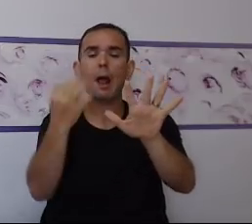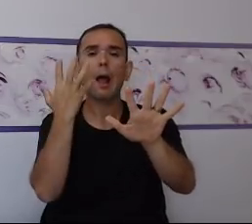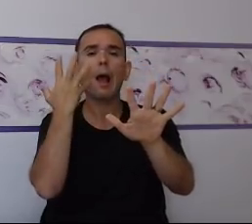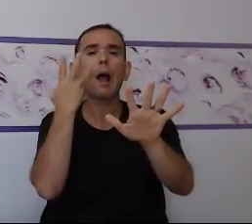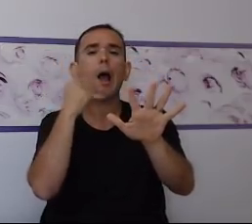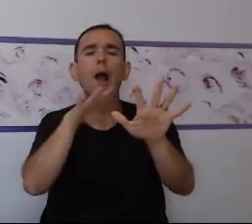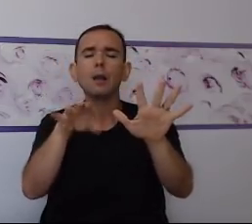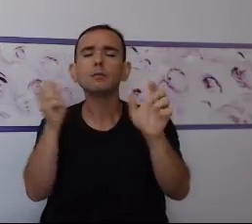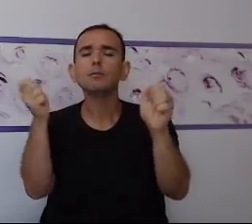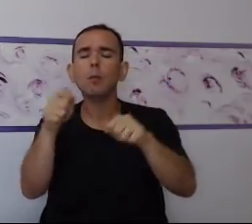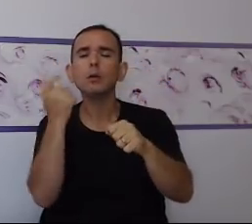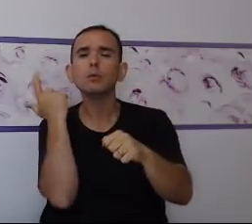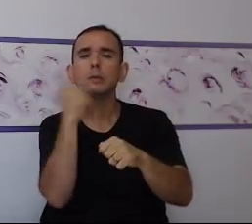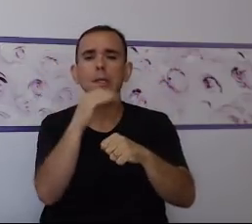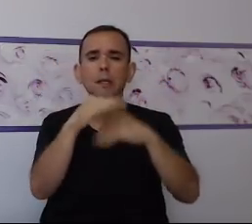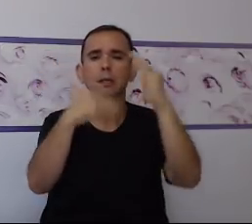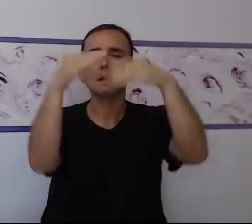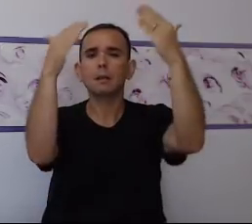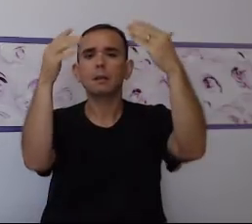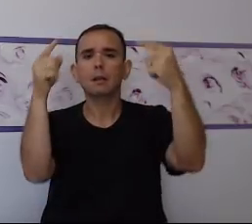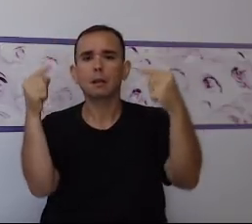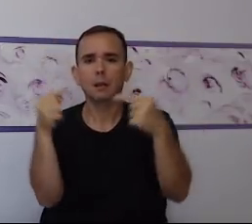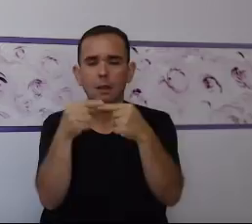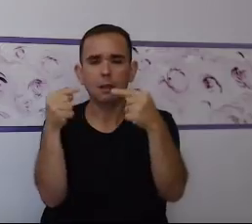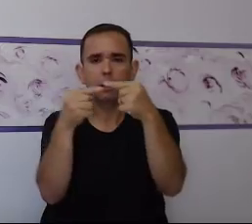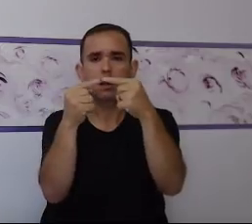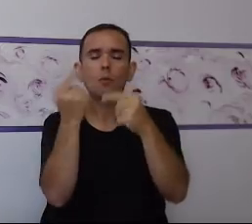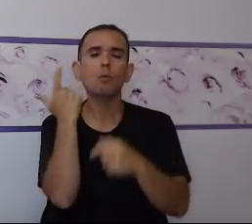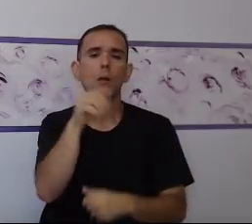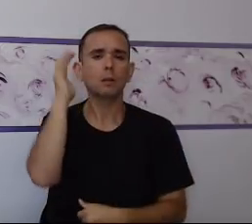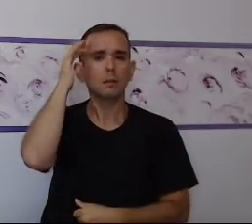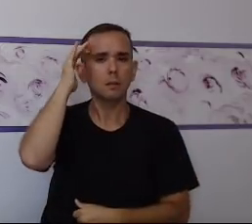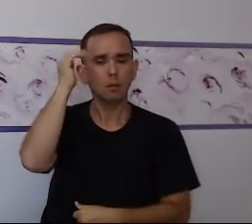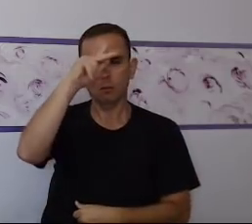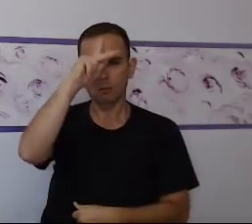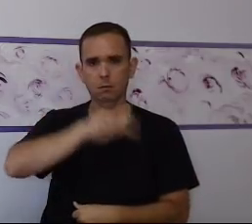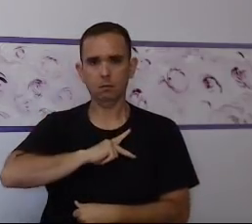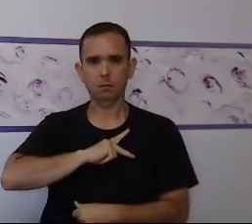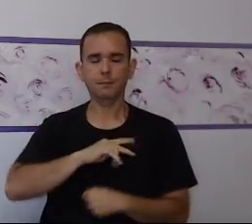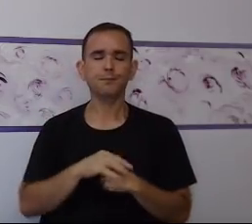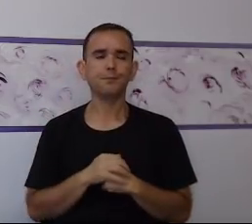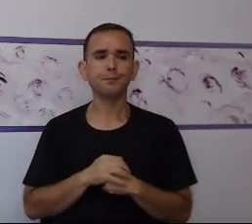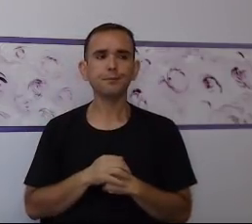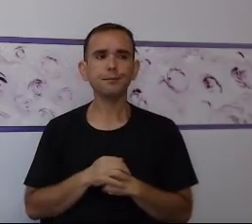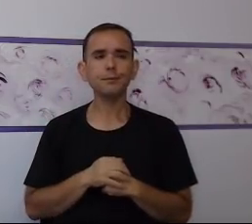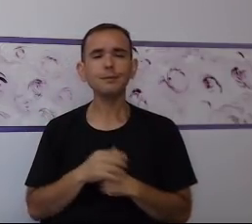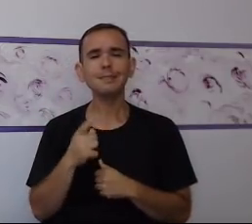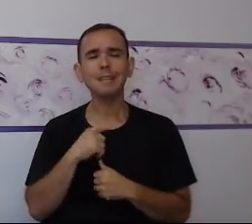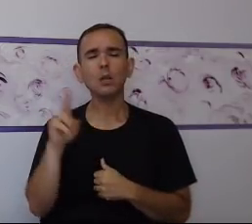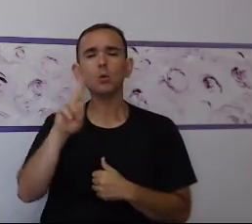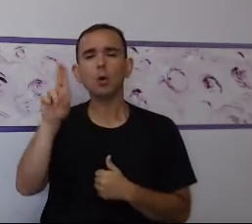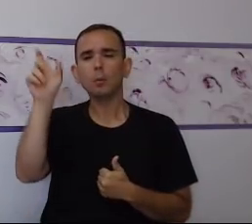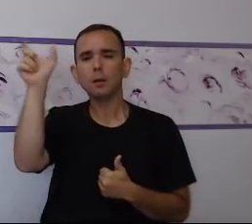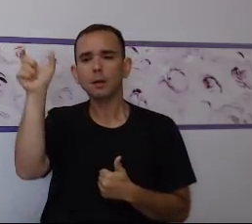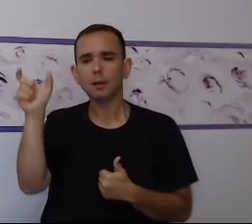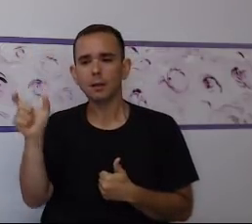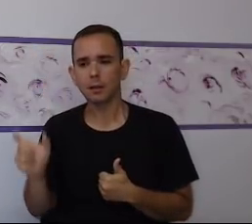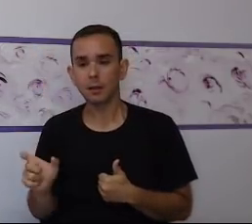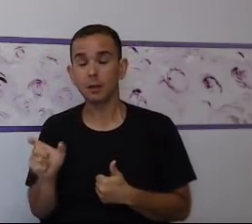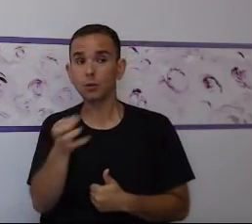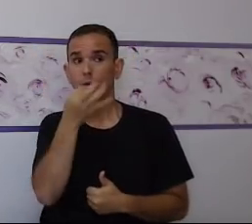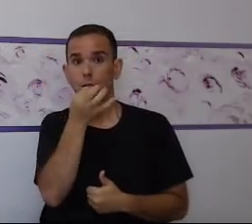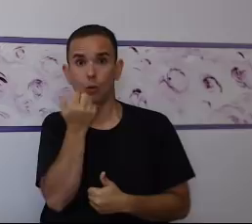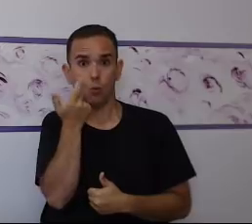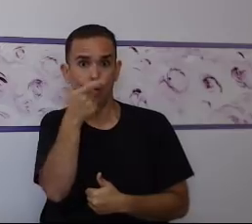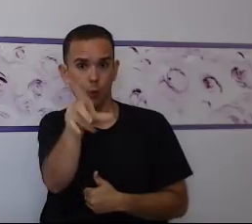consiga desempenhar a atividade com melhor compreensão e autonomia. Olha, aí tem os nomes, e aí a gente já sugere uma